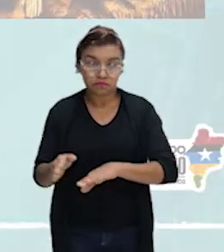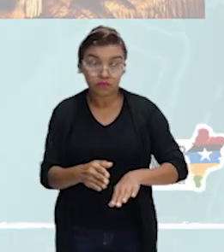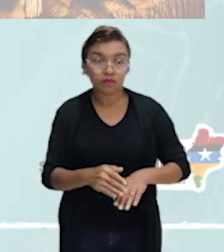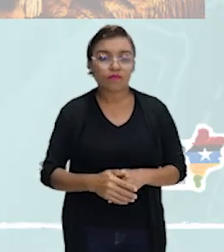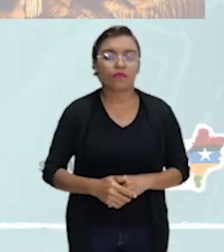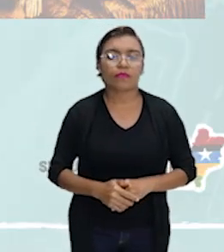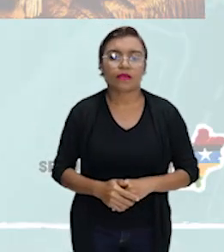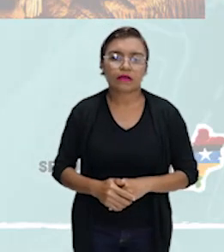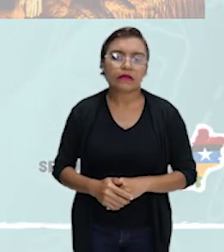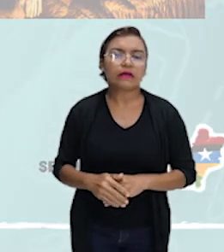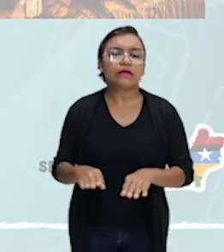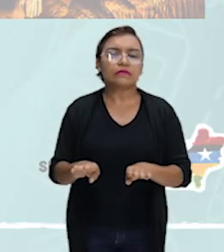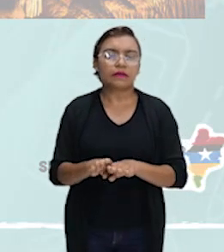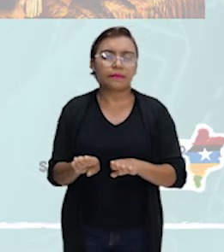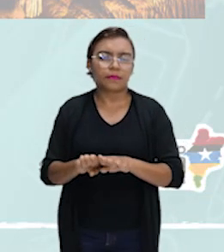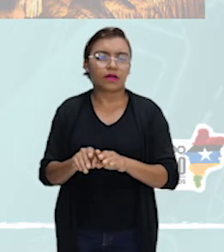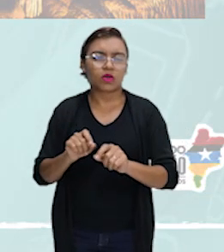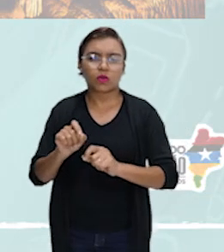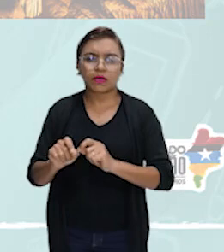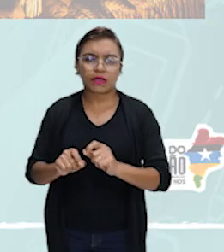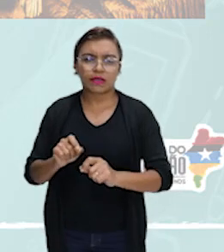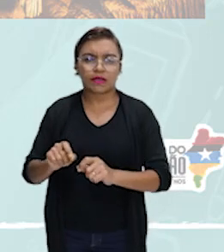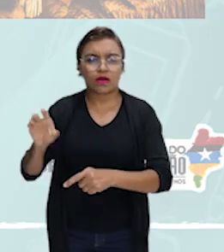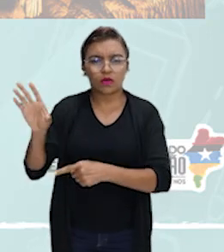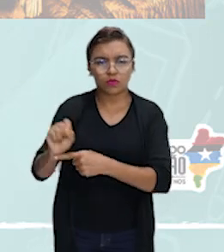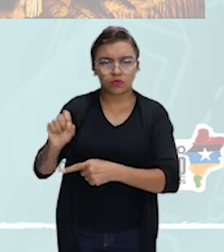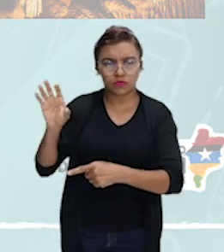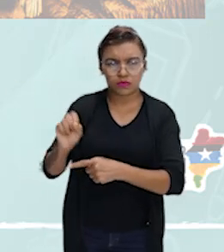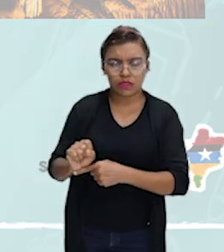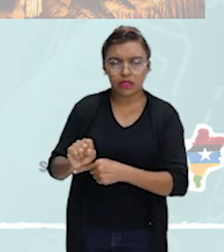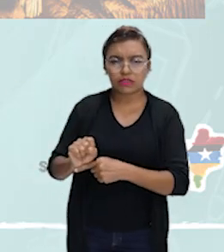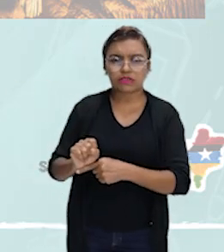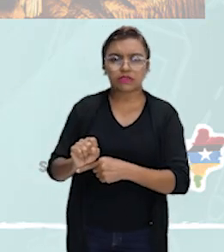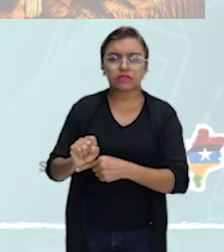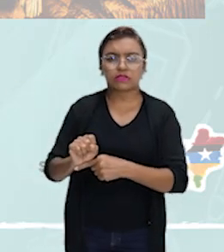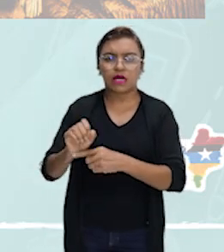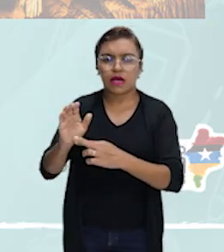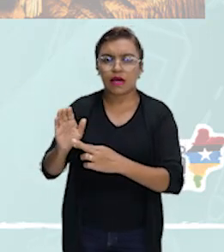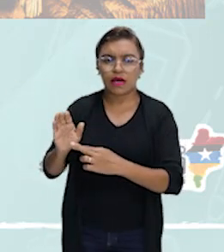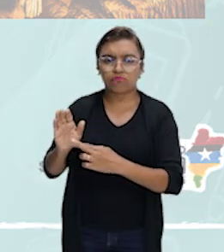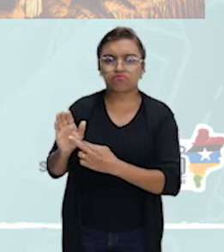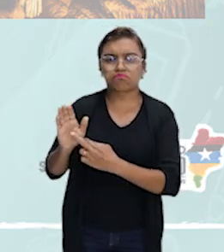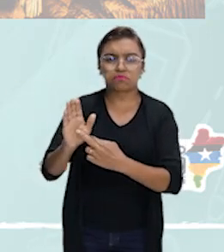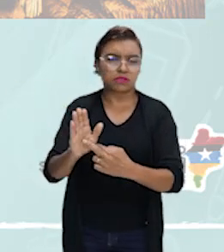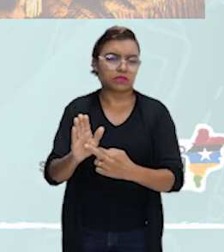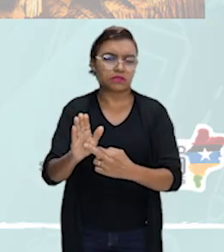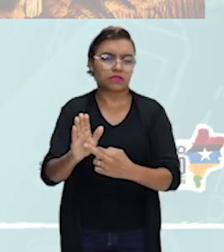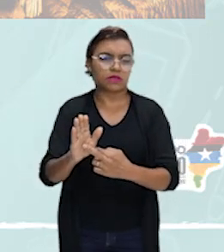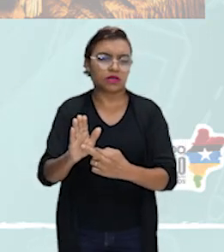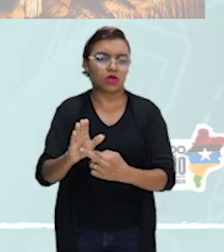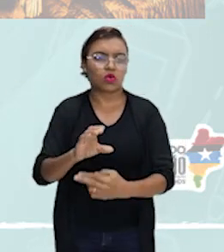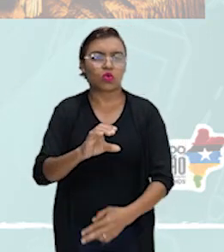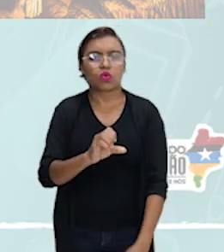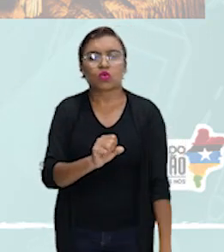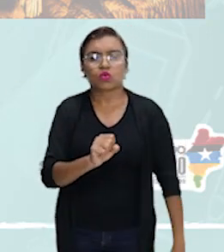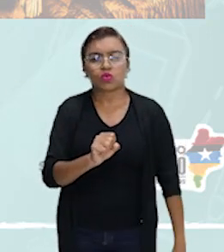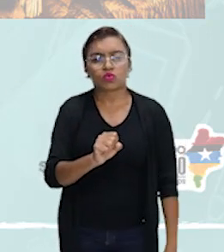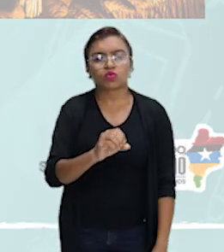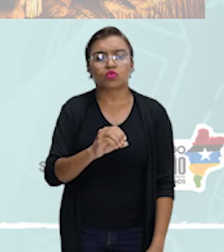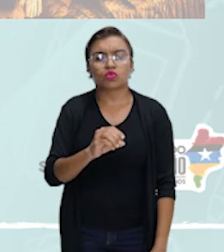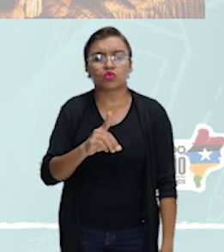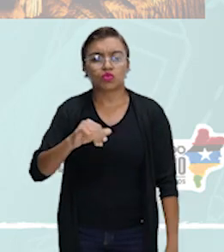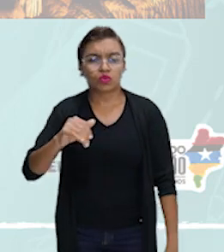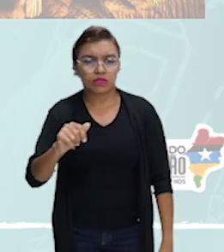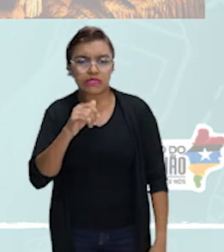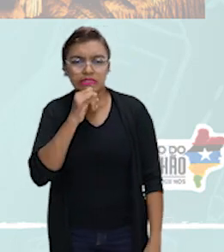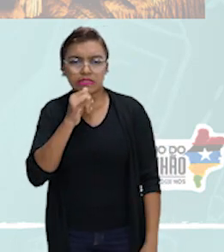Bom, agora um sal que não vai apresentar o sódio na sua composição. É raridade. Carbonato